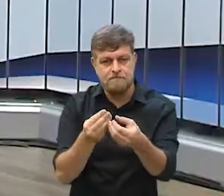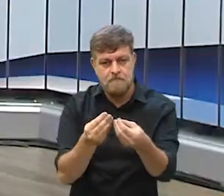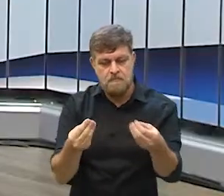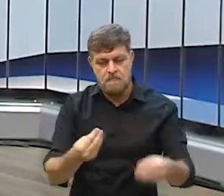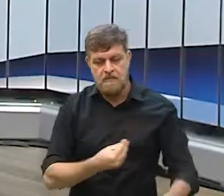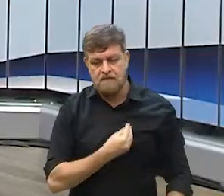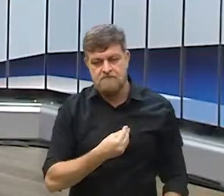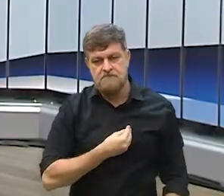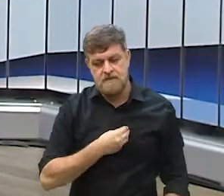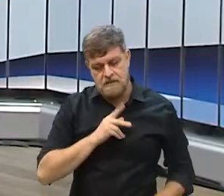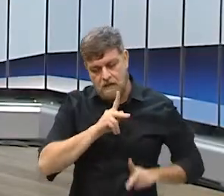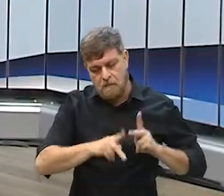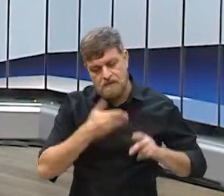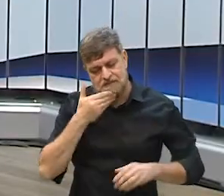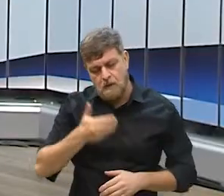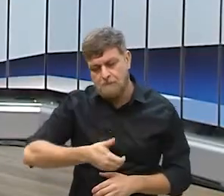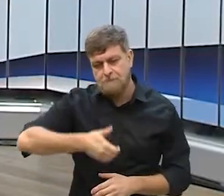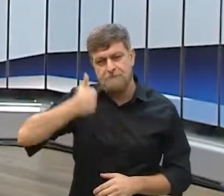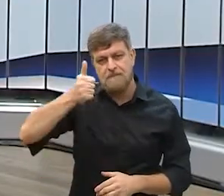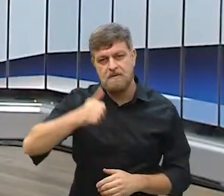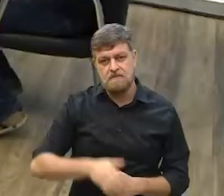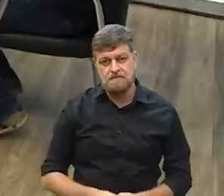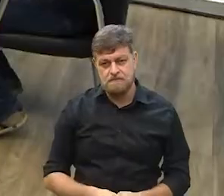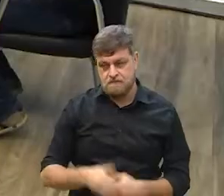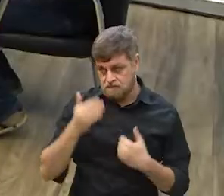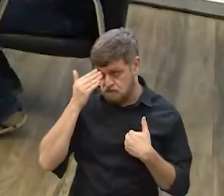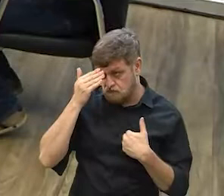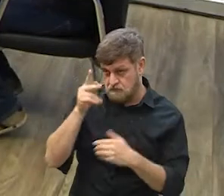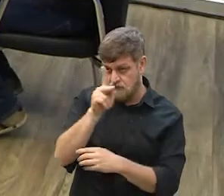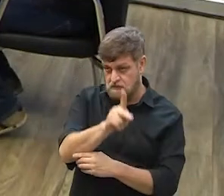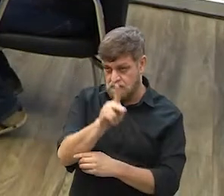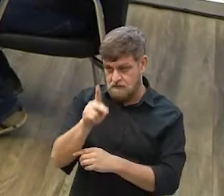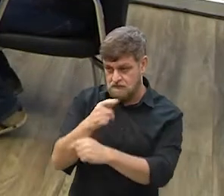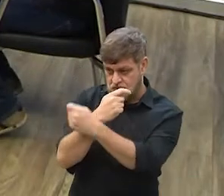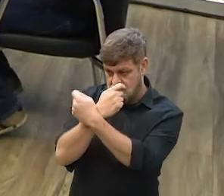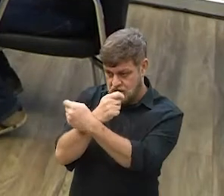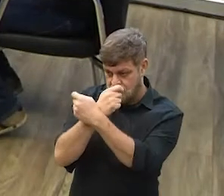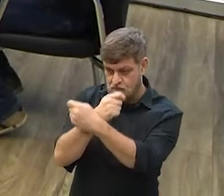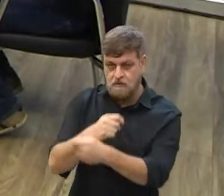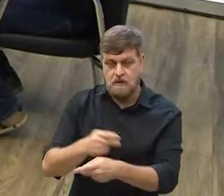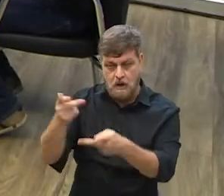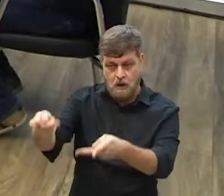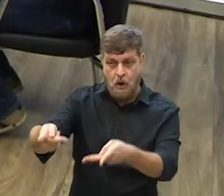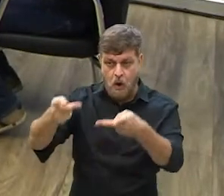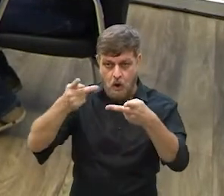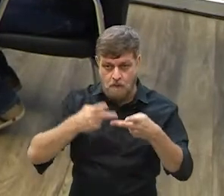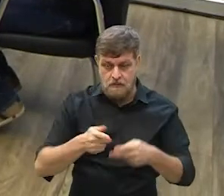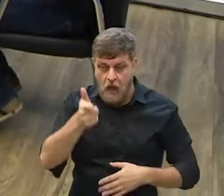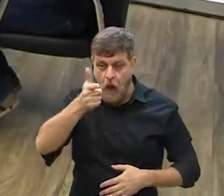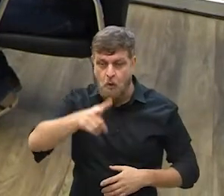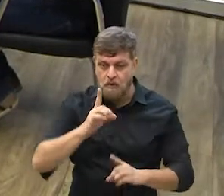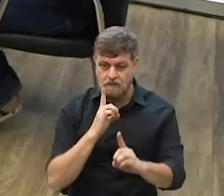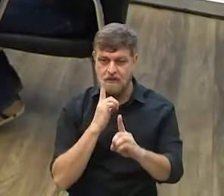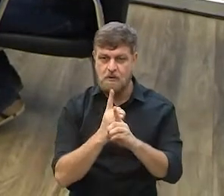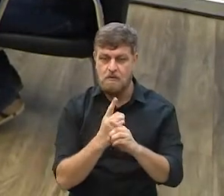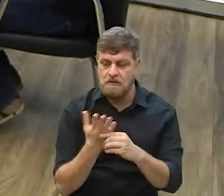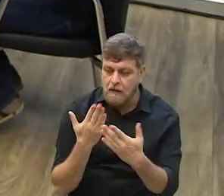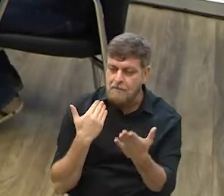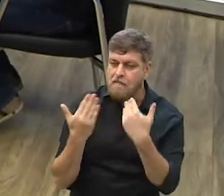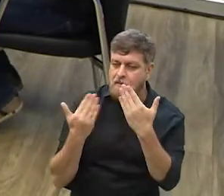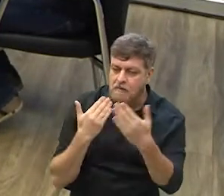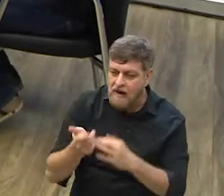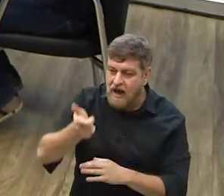para toda a população. Vera, muito obrigado, e já fica o convite aqui para uma próxima oportunidade para a gente poder